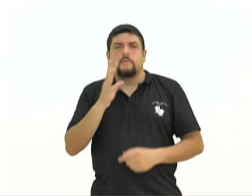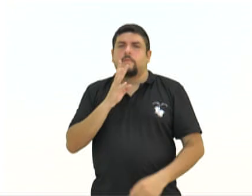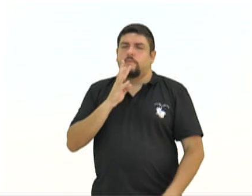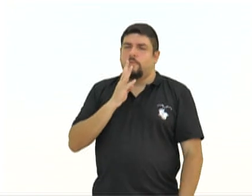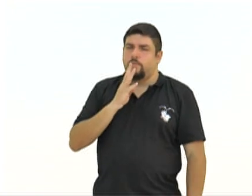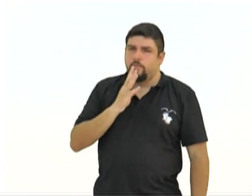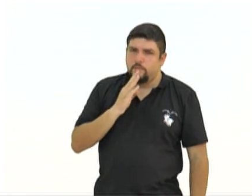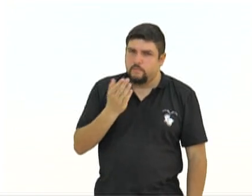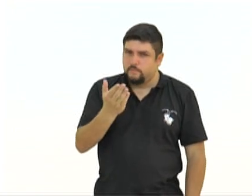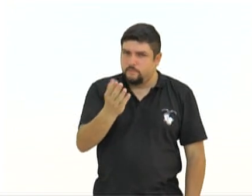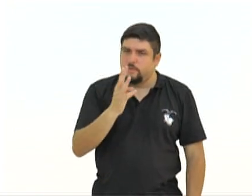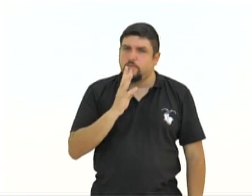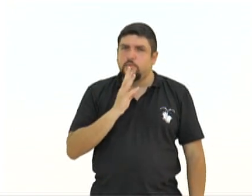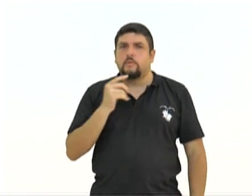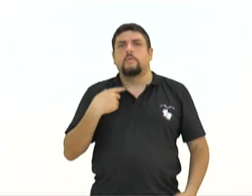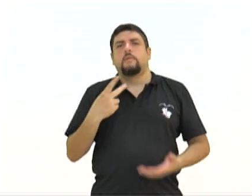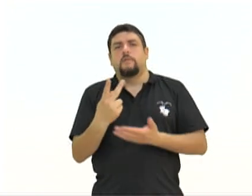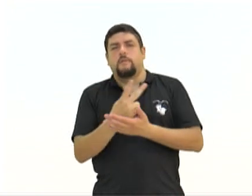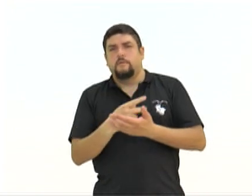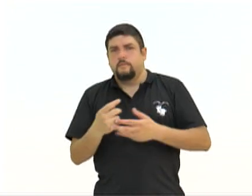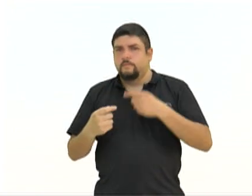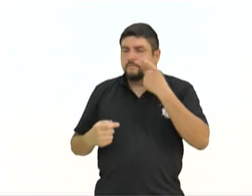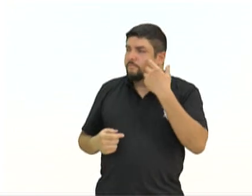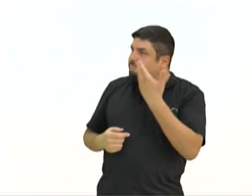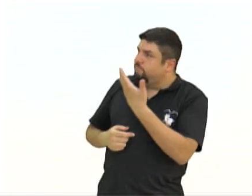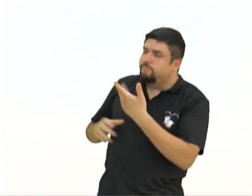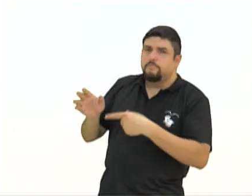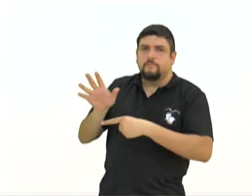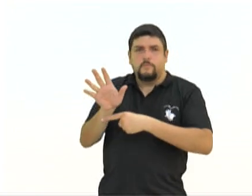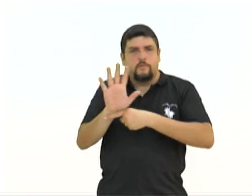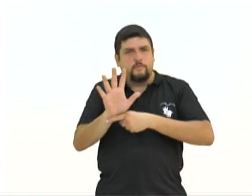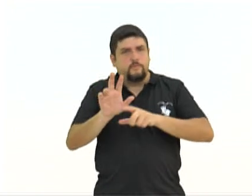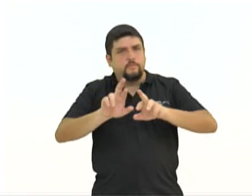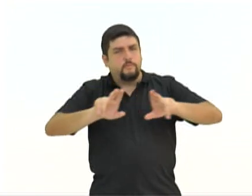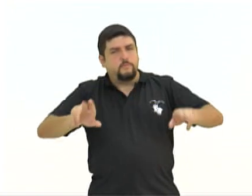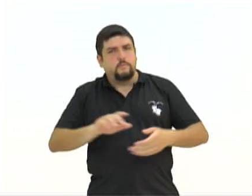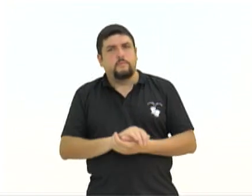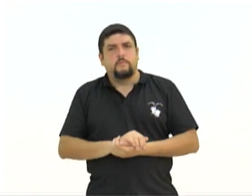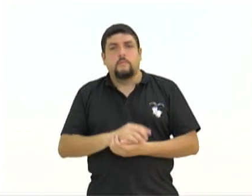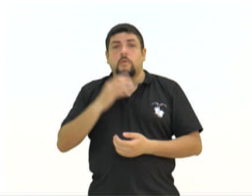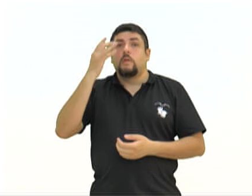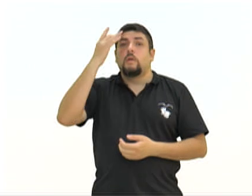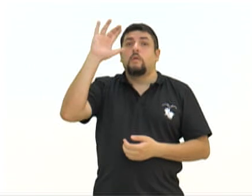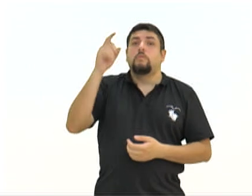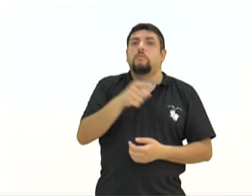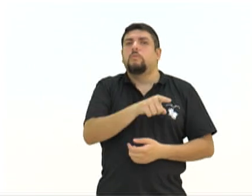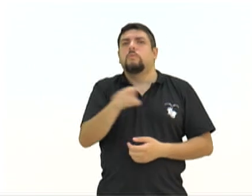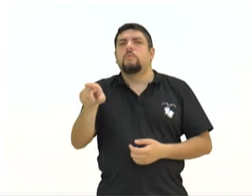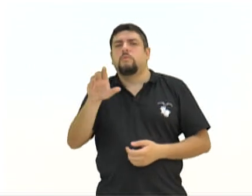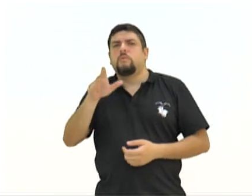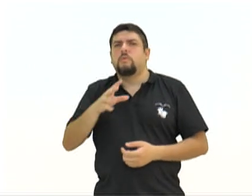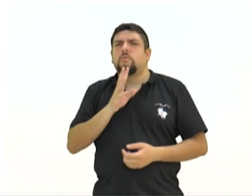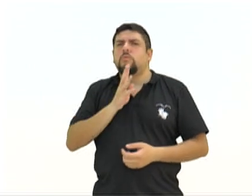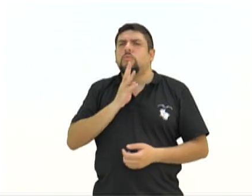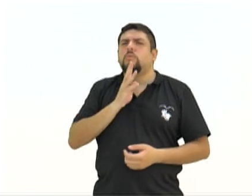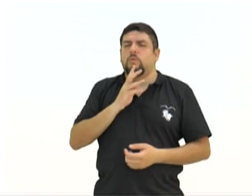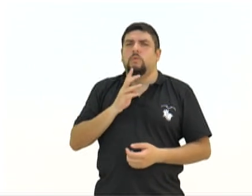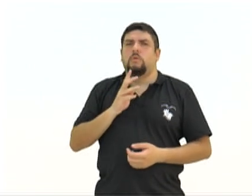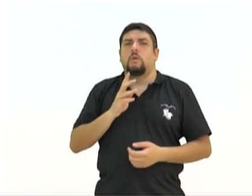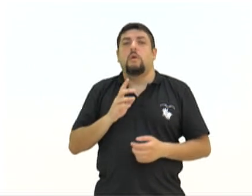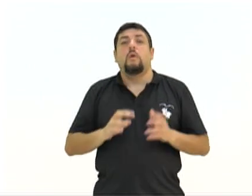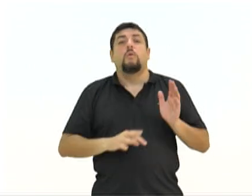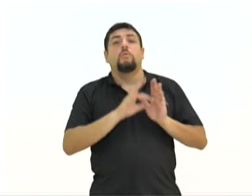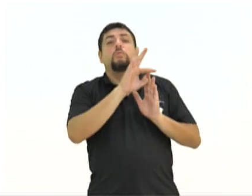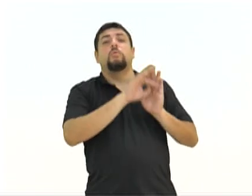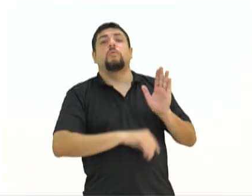já assistiram desenhos animados, filmes, né? Então aqui, eu não sei se vocês já viram um texto que trabalha